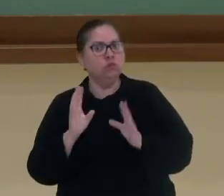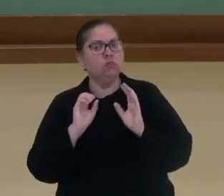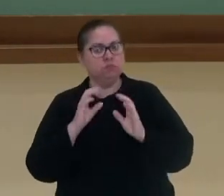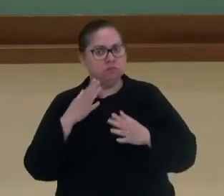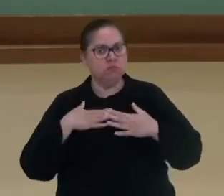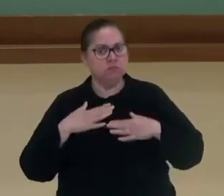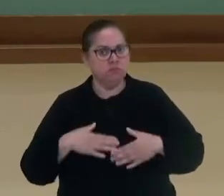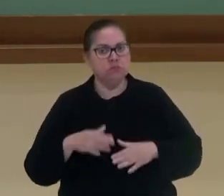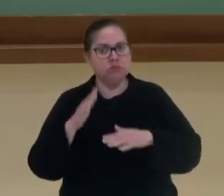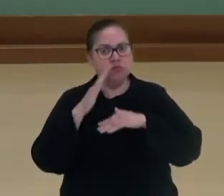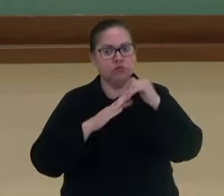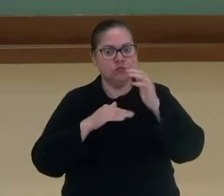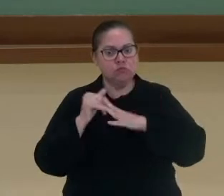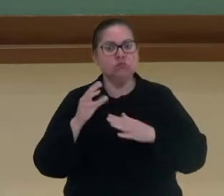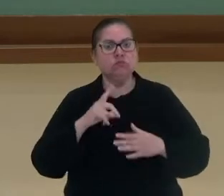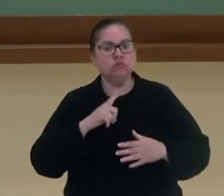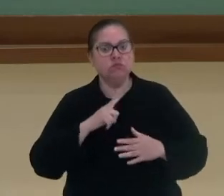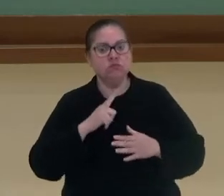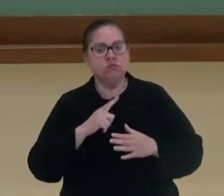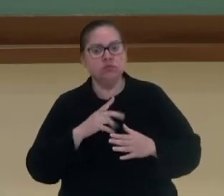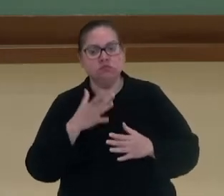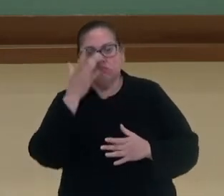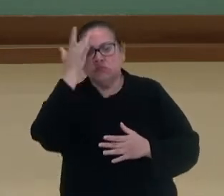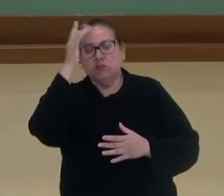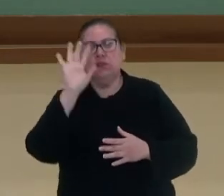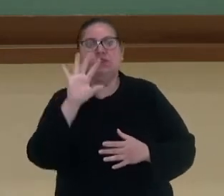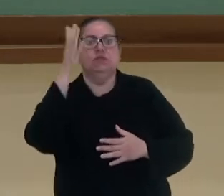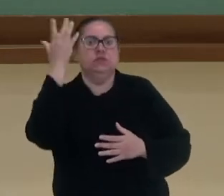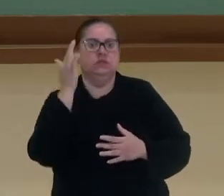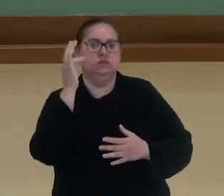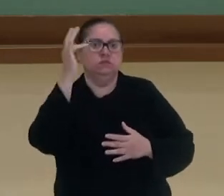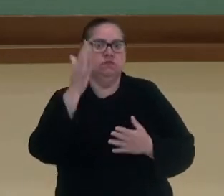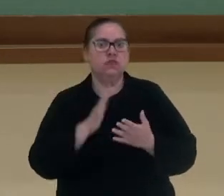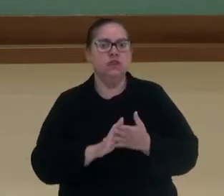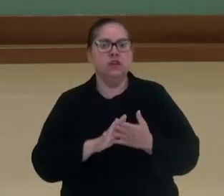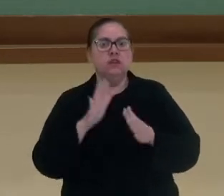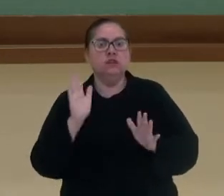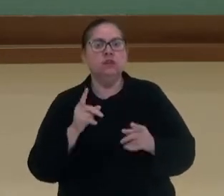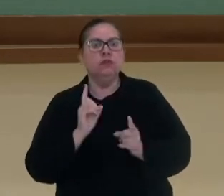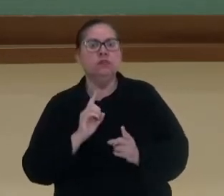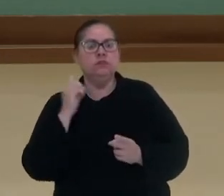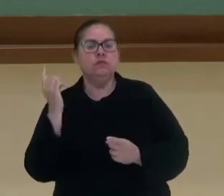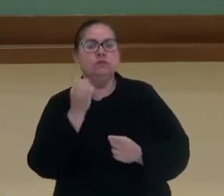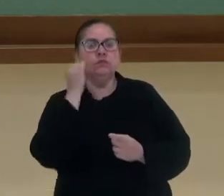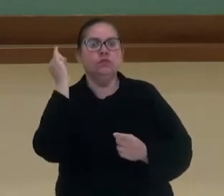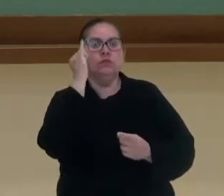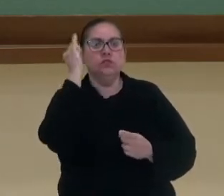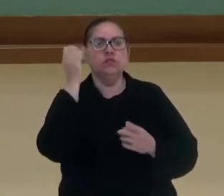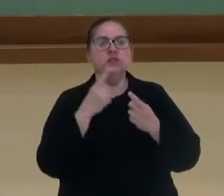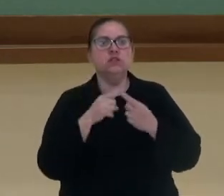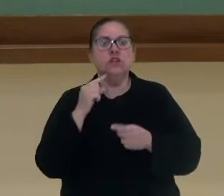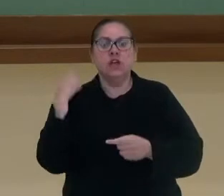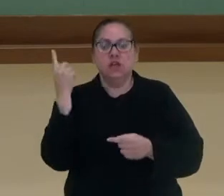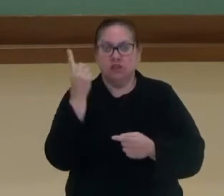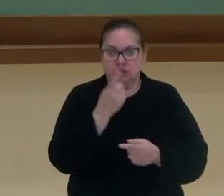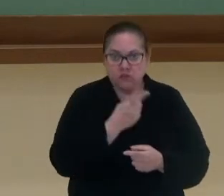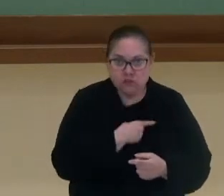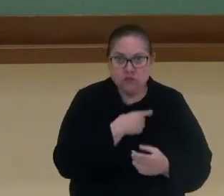corporais, elas têm esse cunho de imprevisibilidade e também de suma importância que a